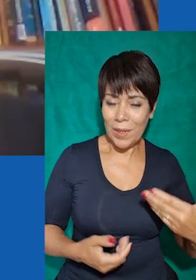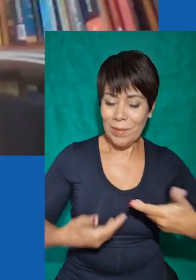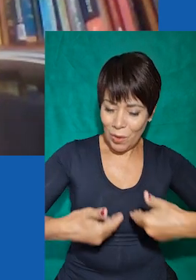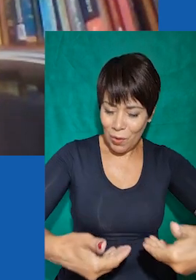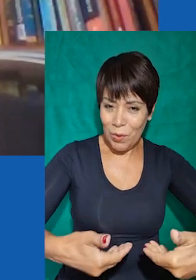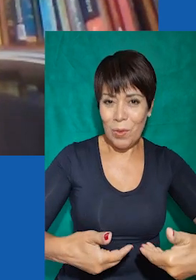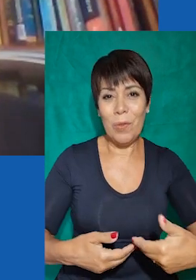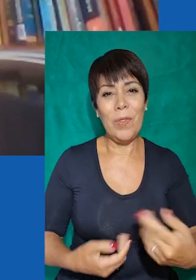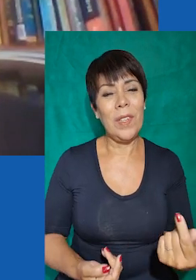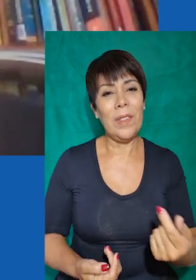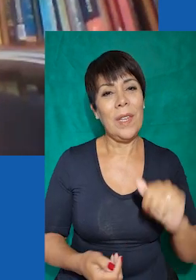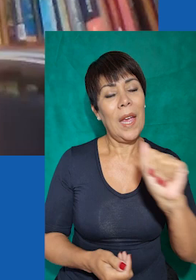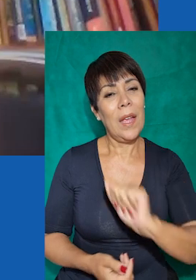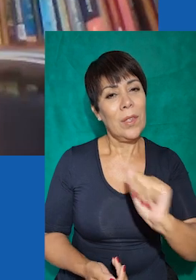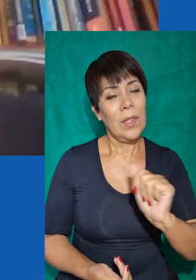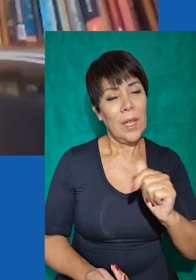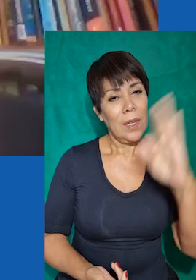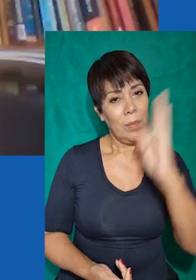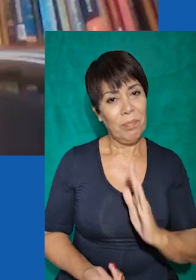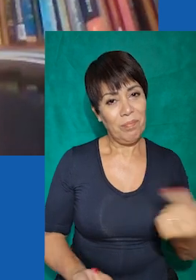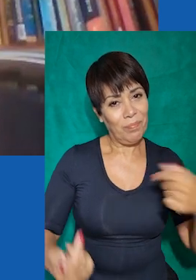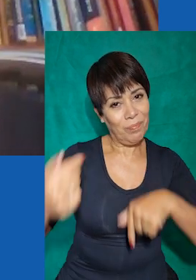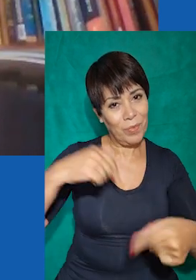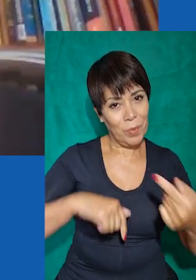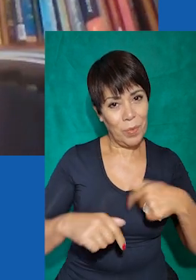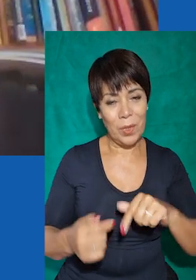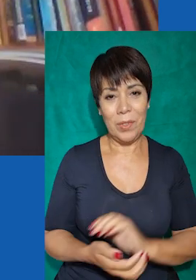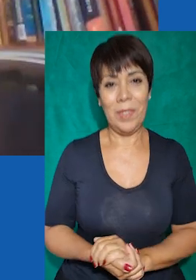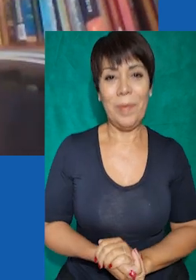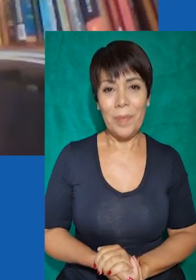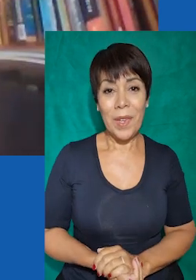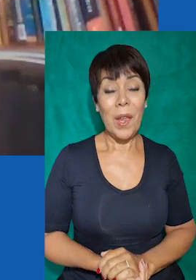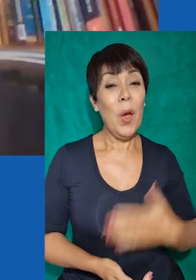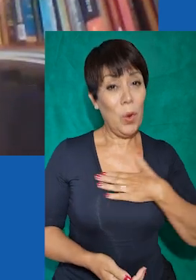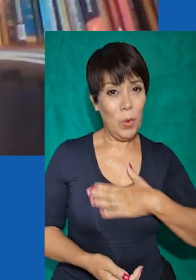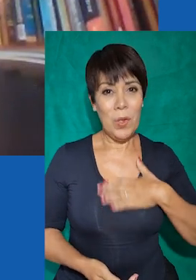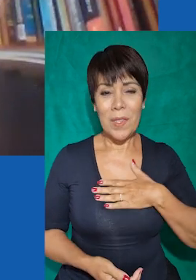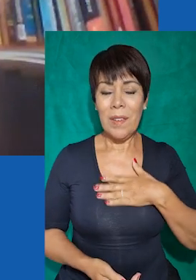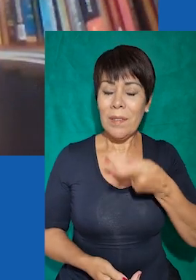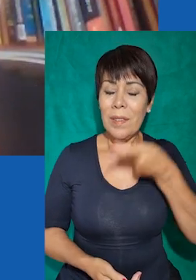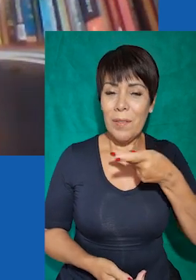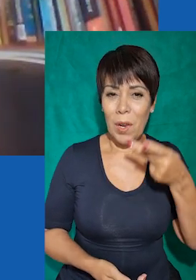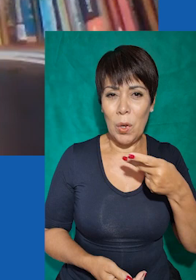Brasileira de Antropologia. Obrigada, Bibi. Eu gostei muito da insubmissão do saber.